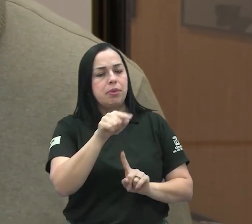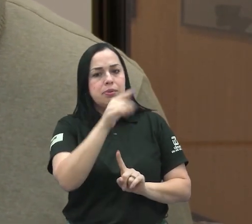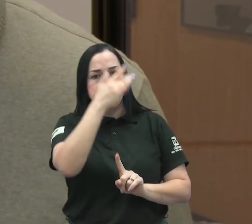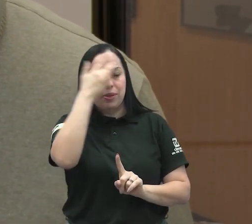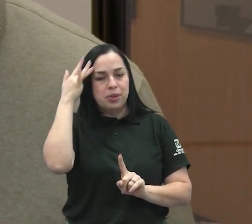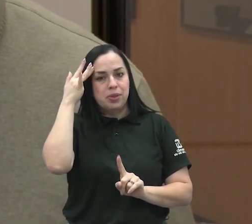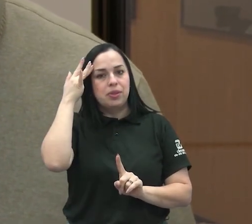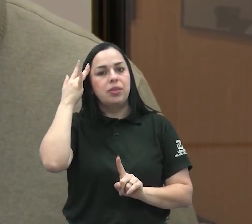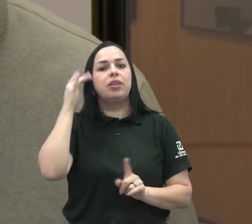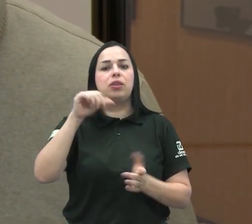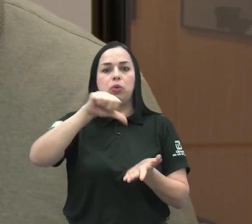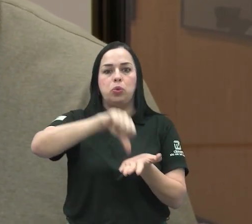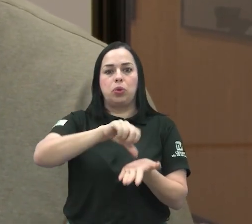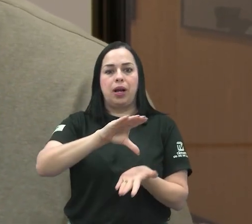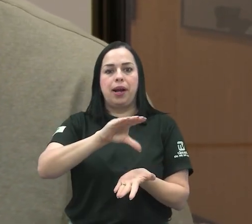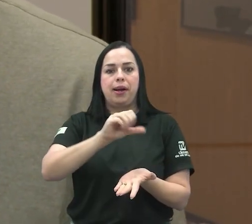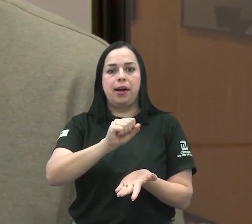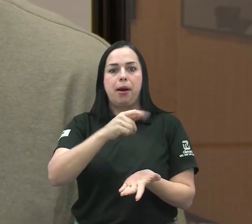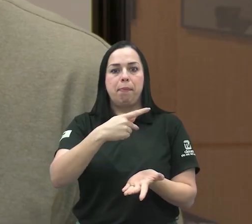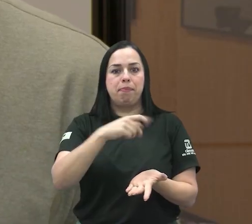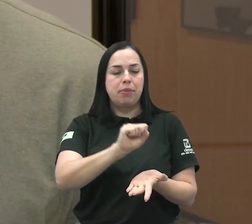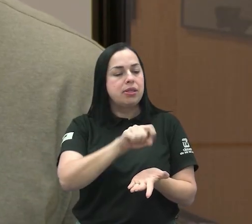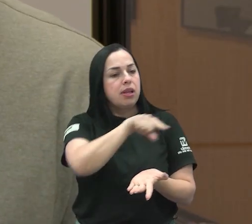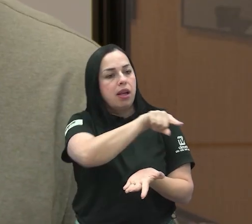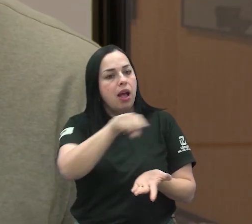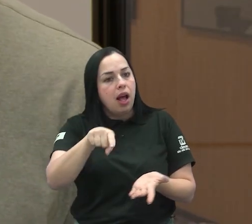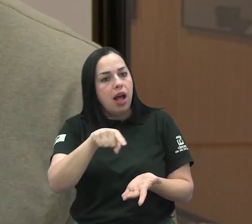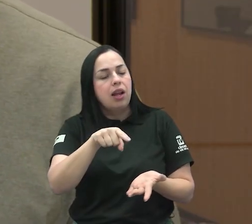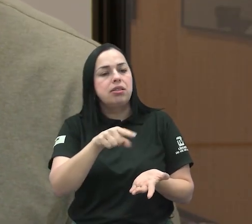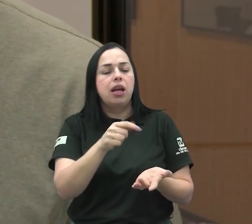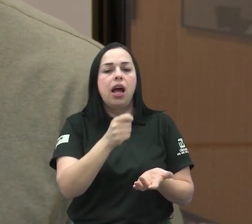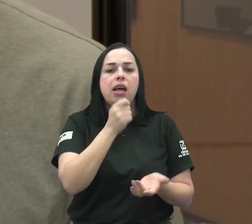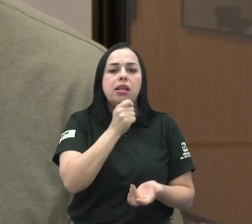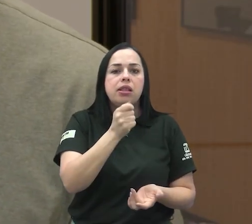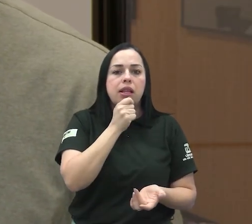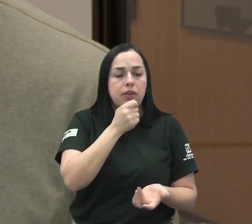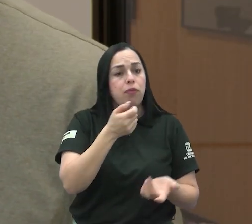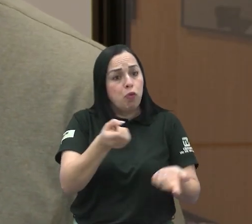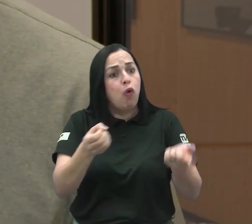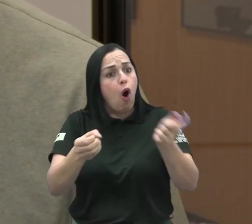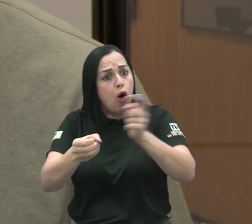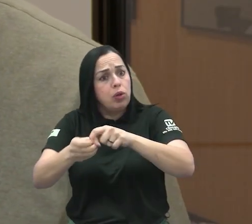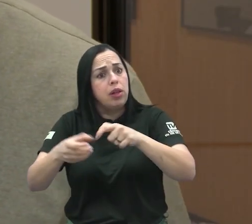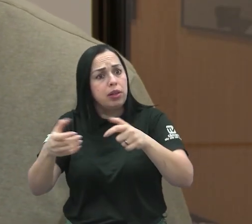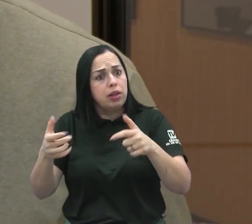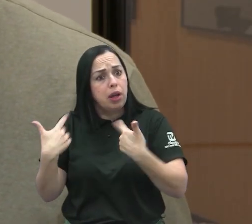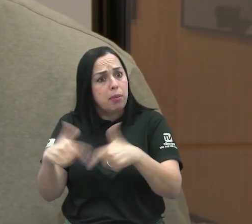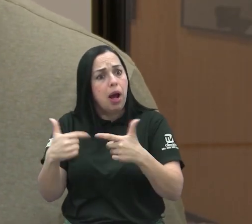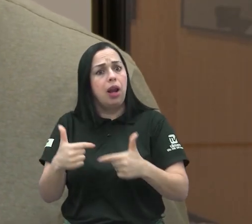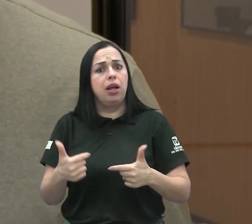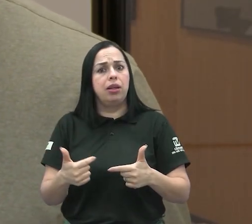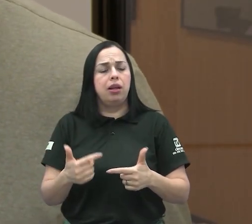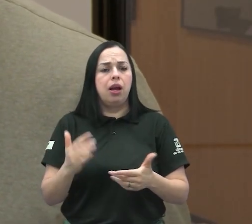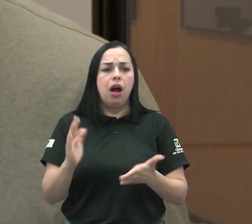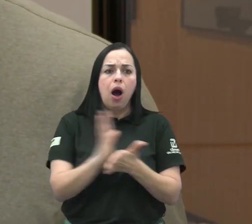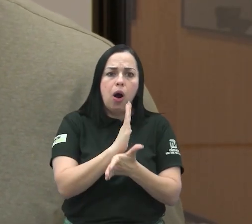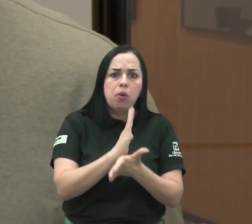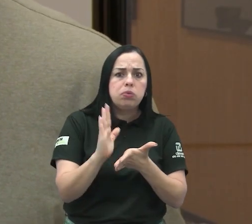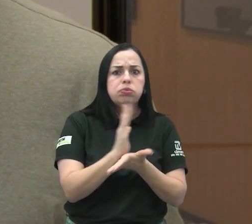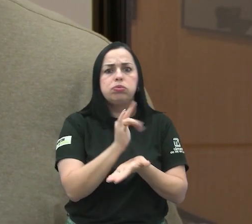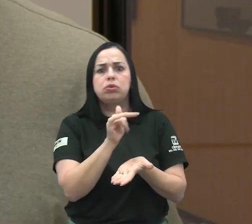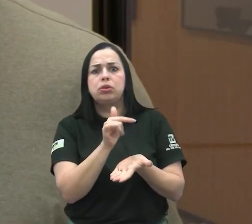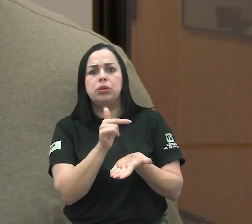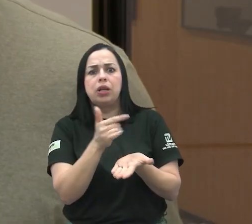nos CAPs que temos aqui na nossa cidade, colocar essas pessoas que estão vulneráveis no mercado de trabalho, Muitos